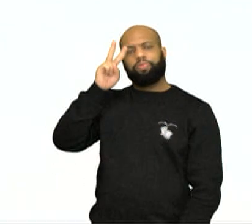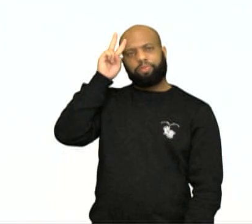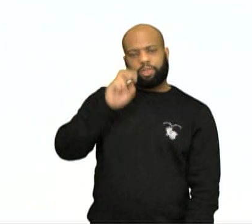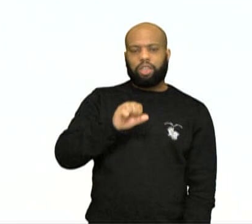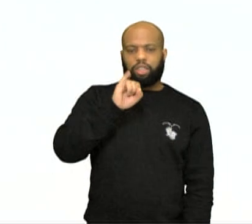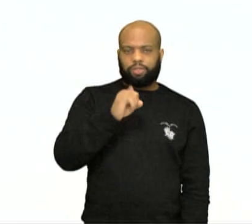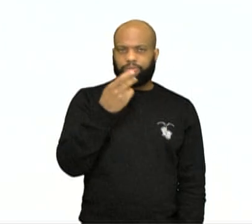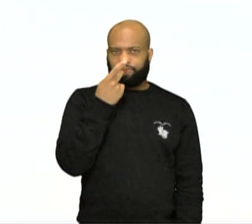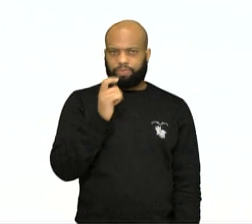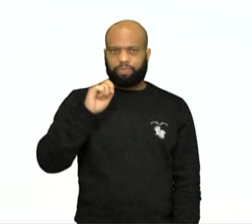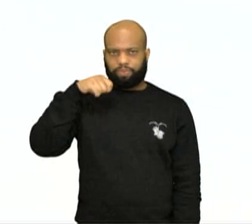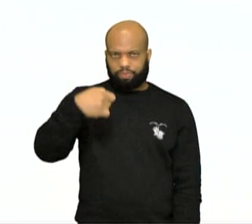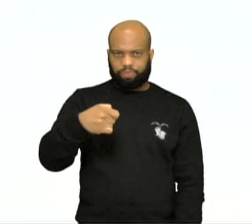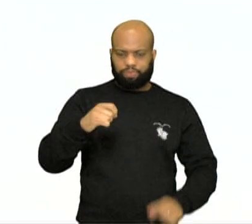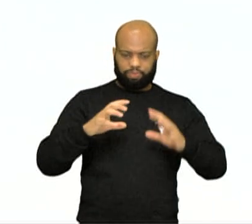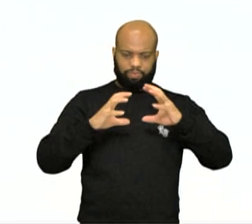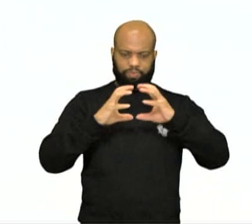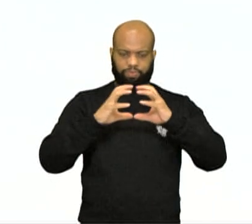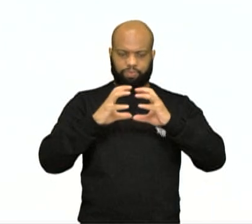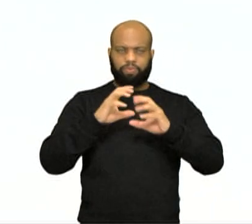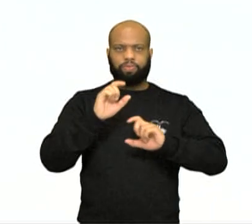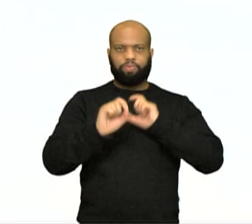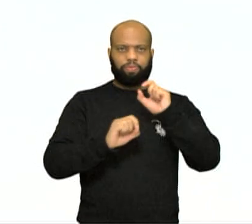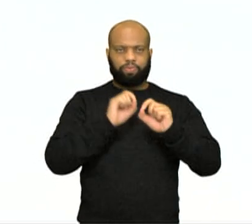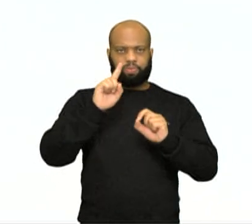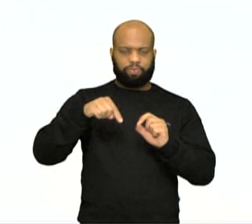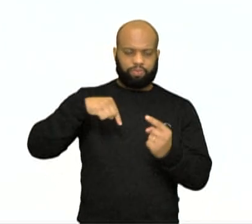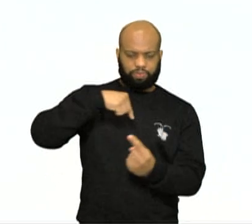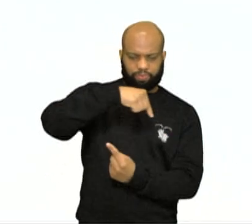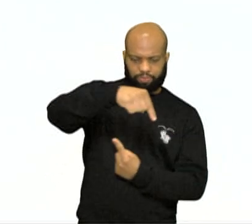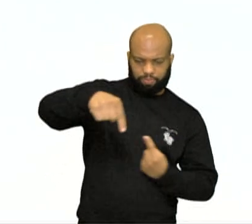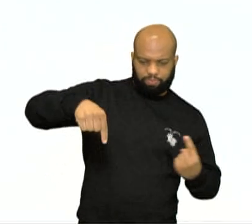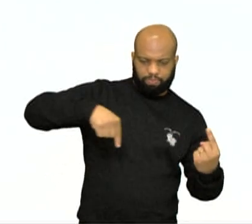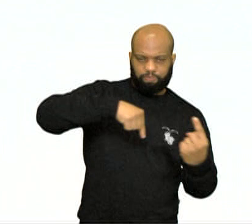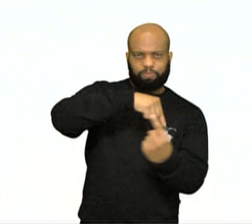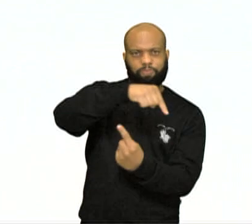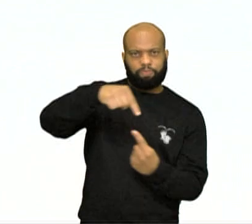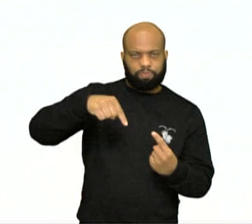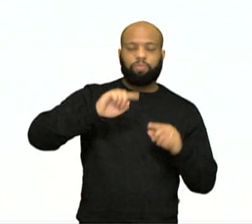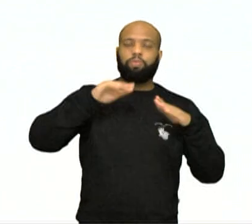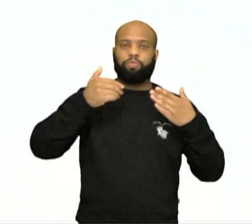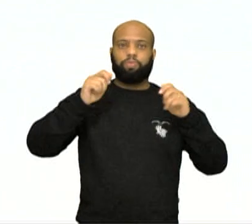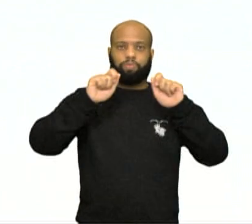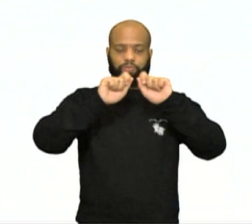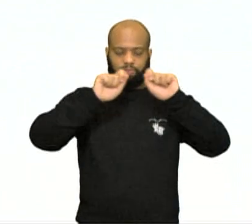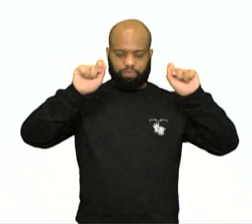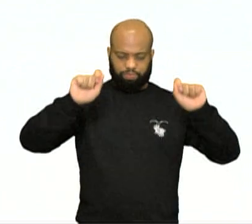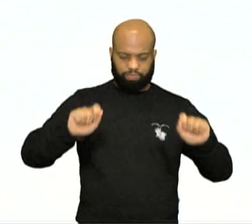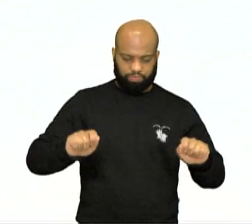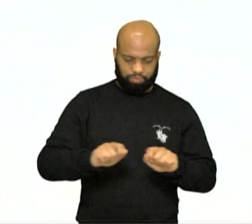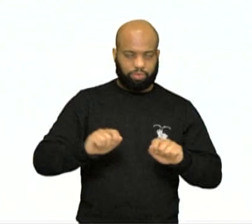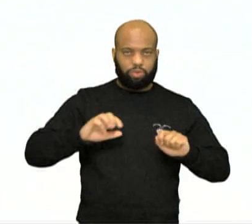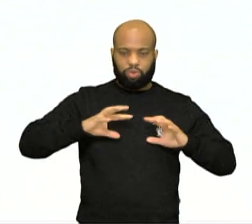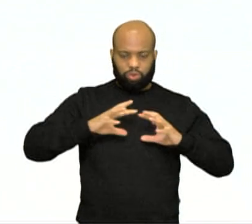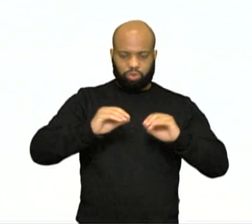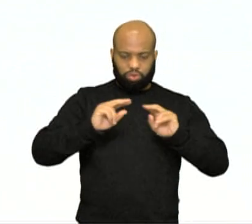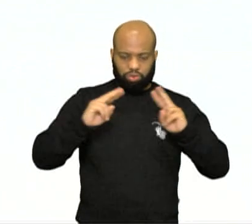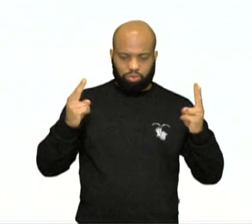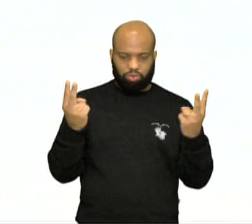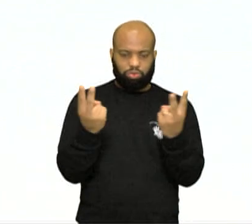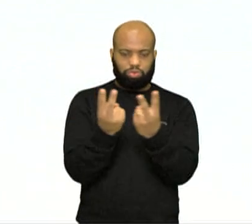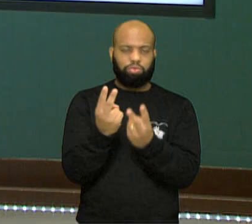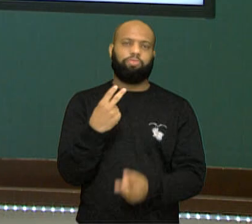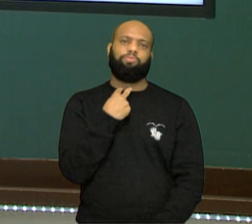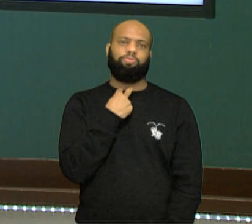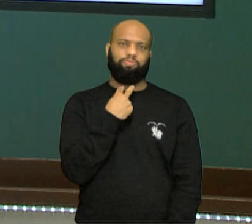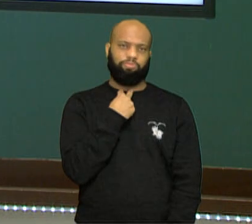a gente fala em esfera, a gente está falando de um sólido. Sólido, estou dizendo que toda a área, todo o volume está ocupado.